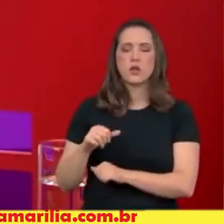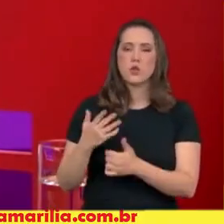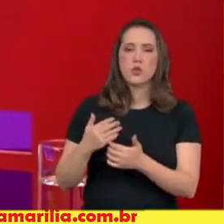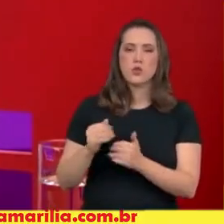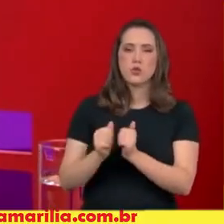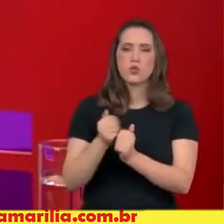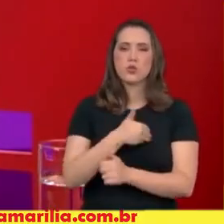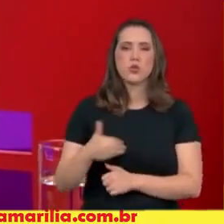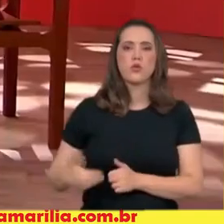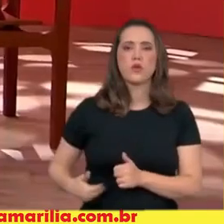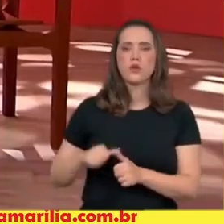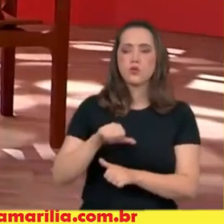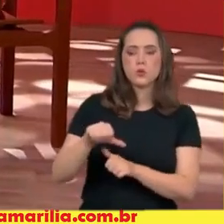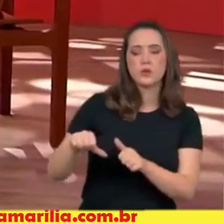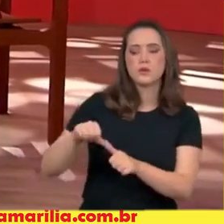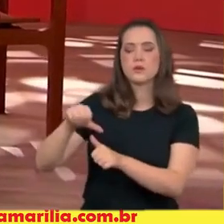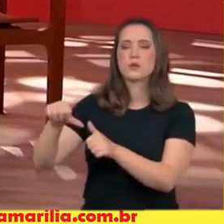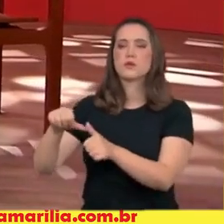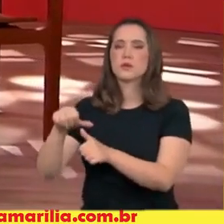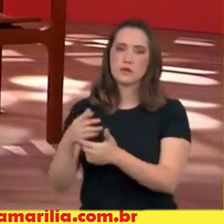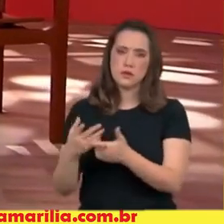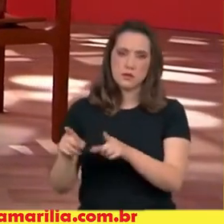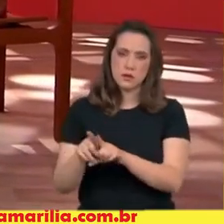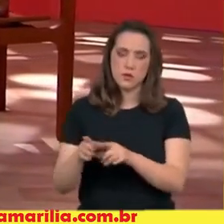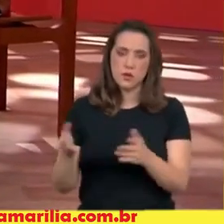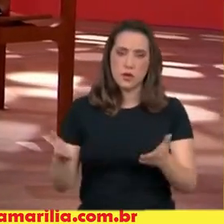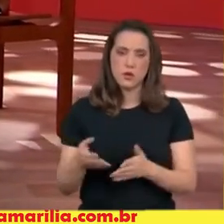depois e apoia o novo